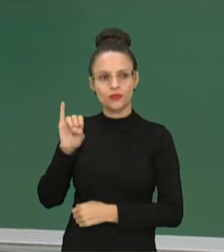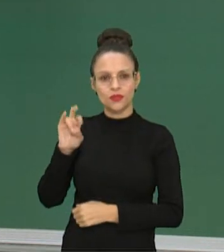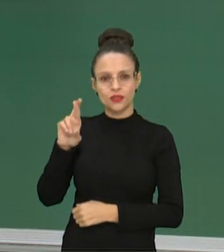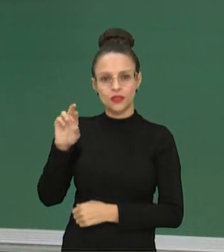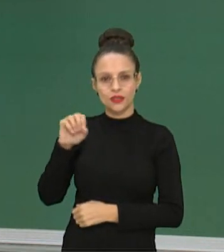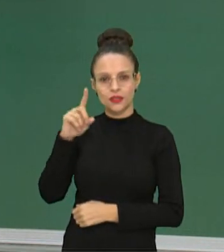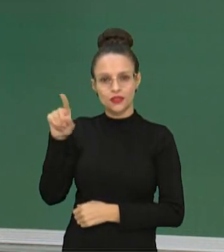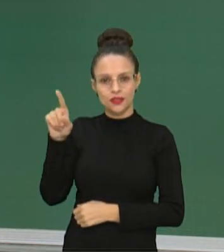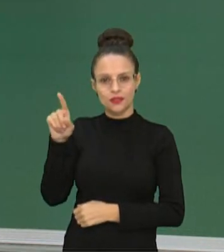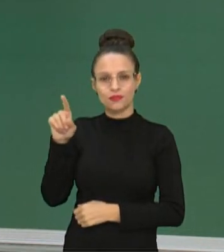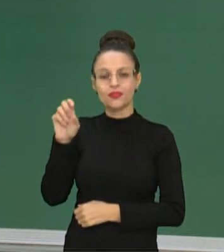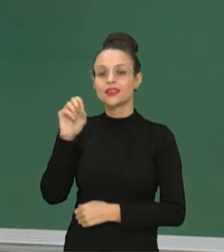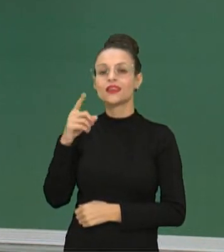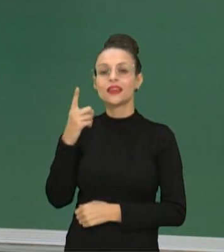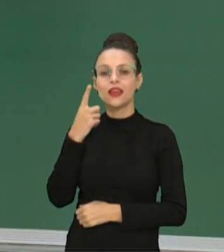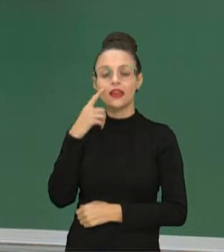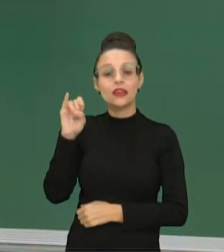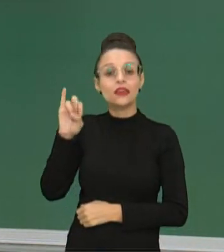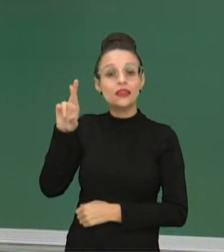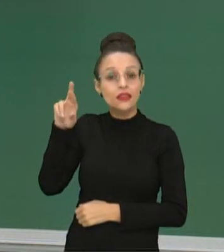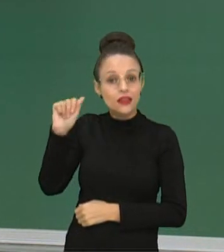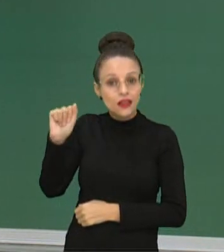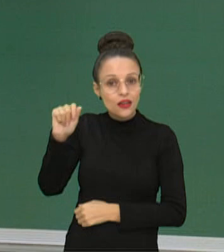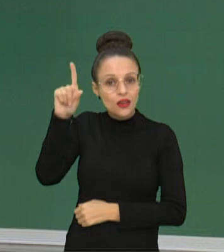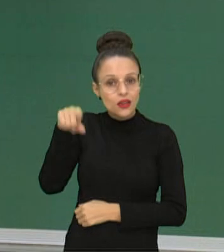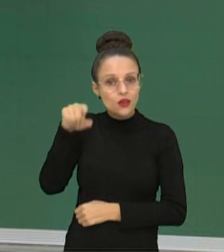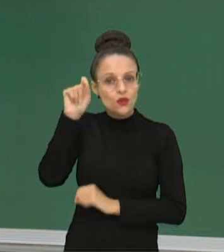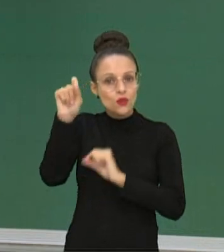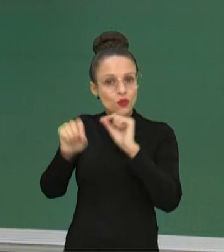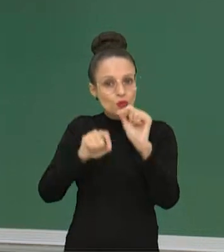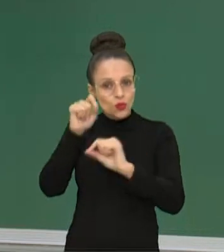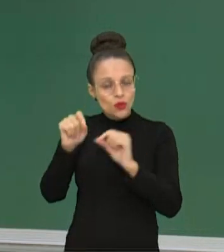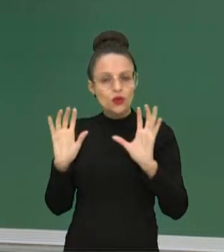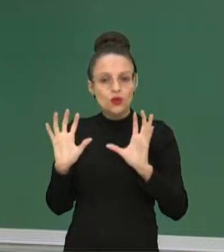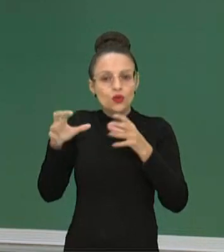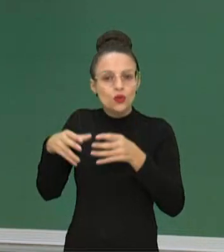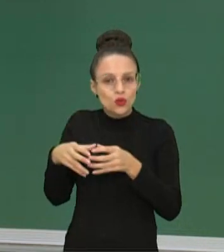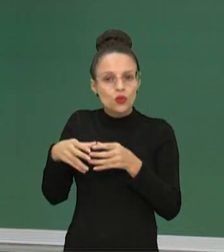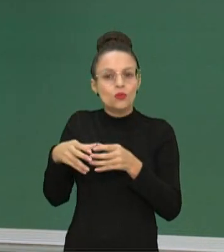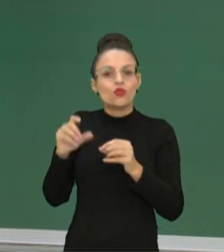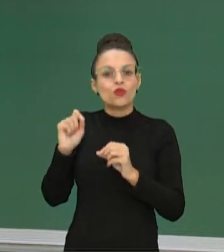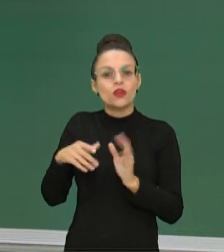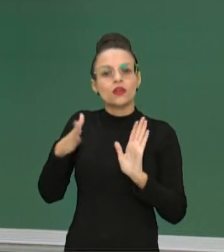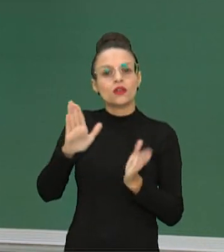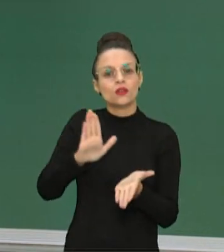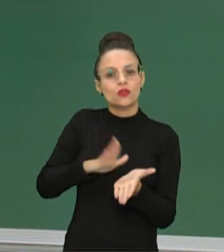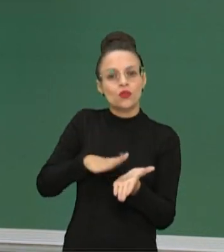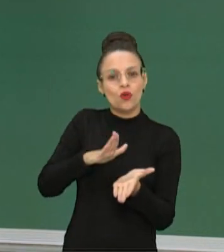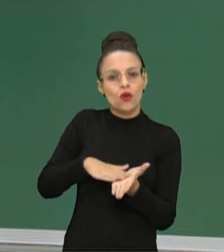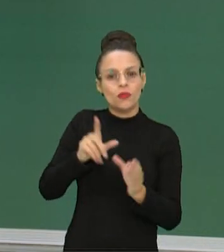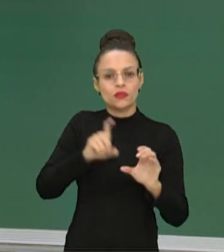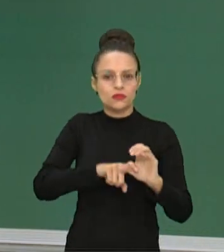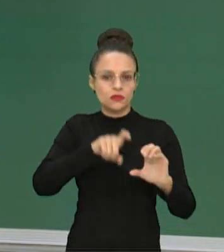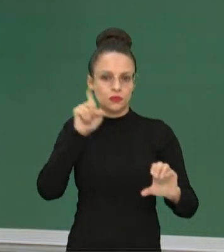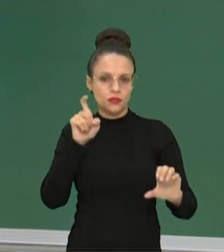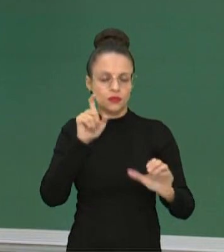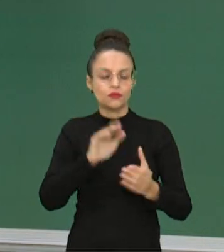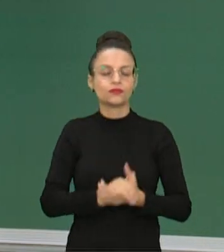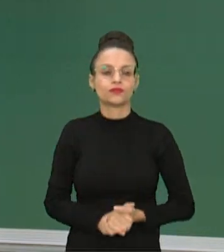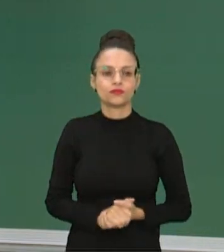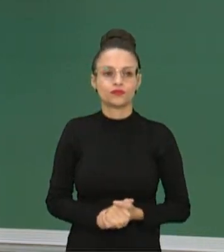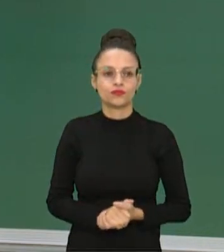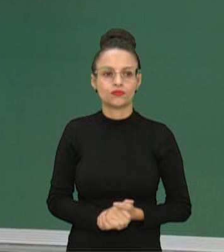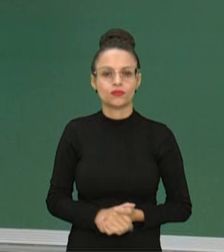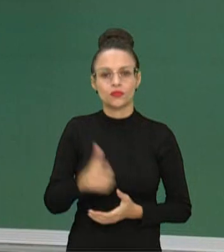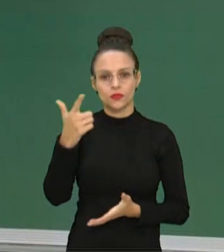banda de rock, Ira é justamente um dos grupos que cobram esta separação.